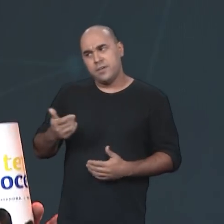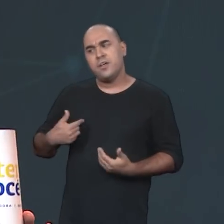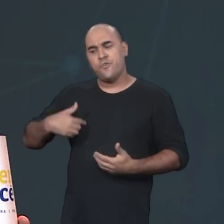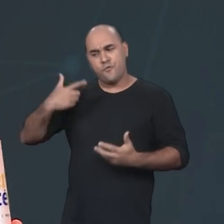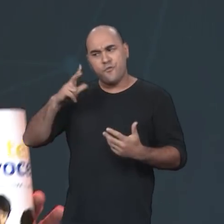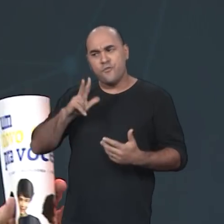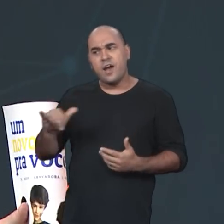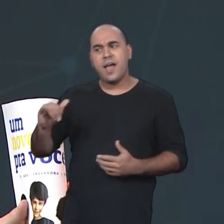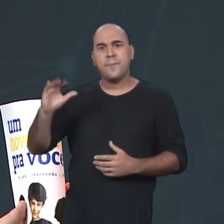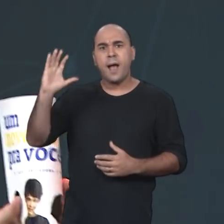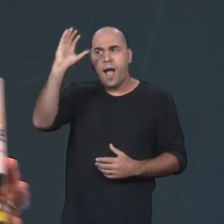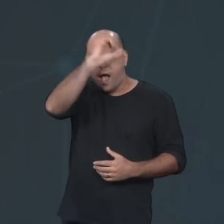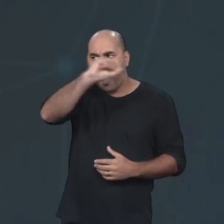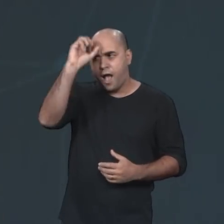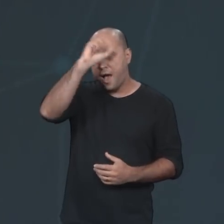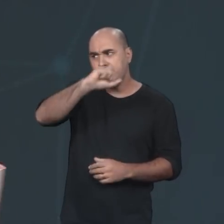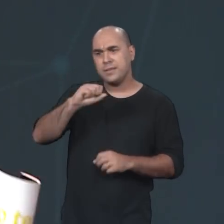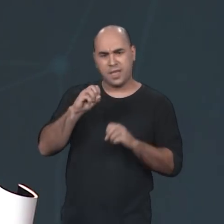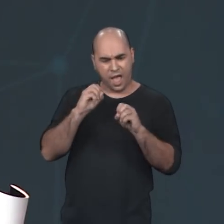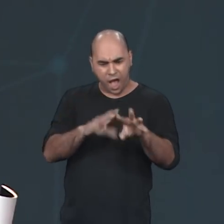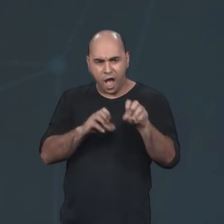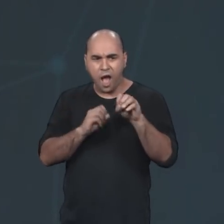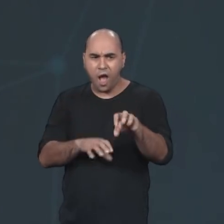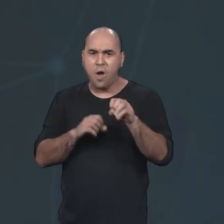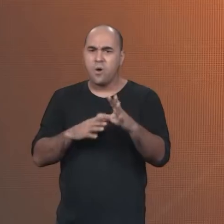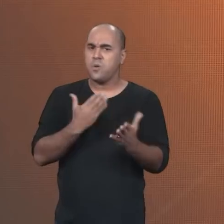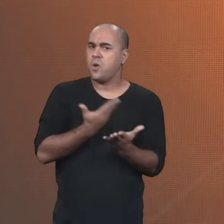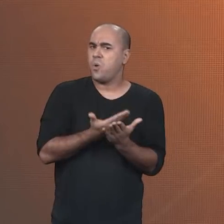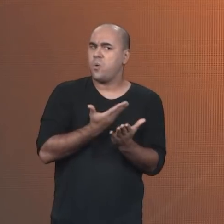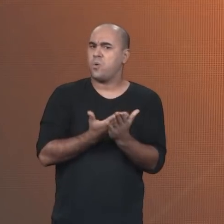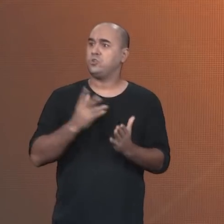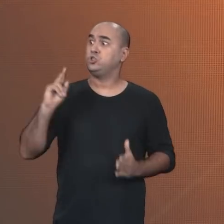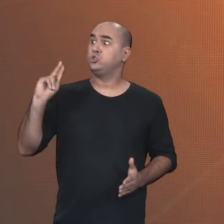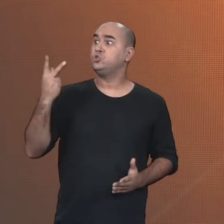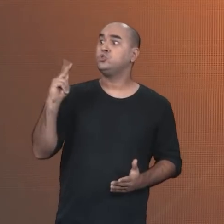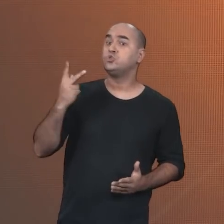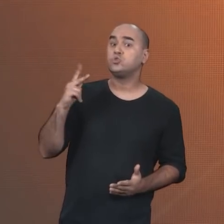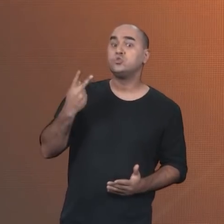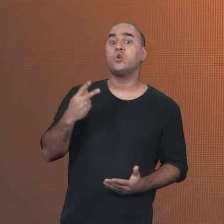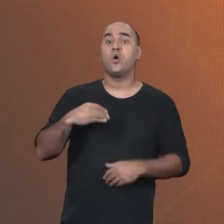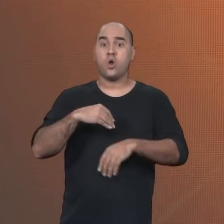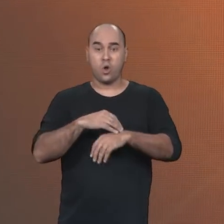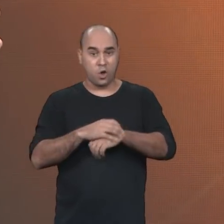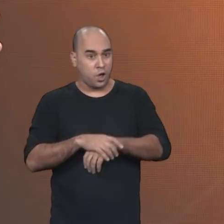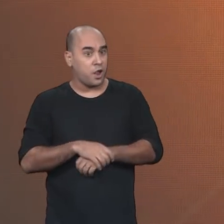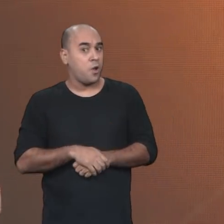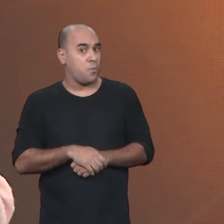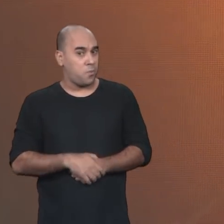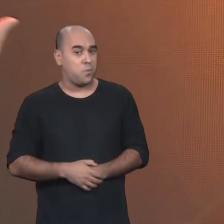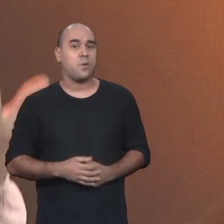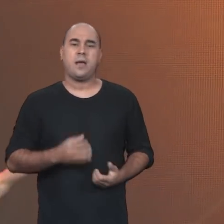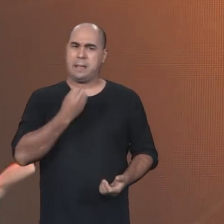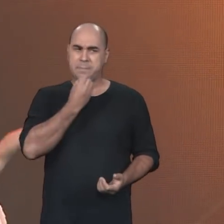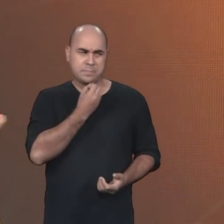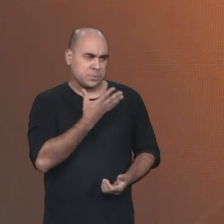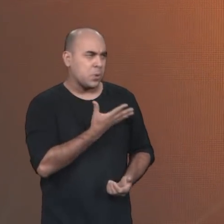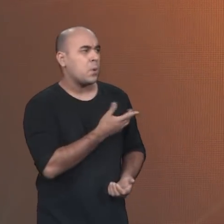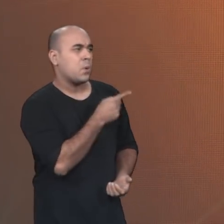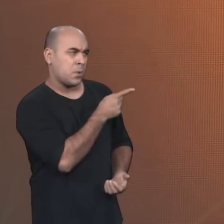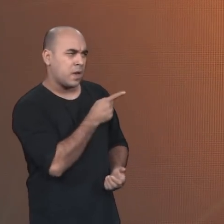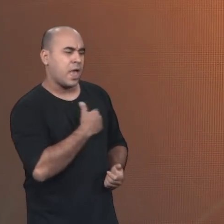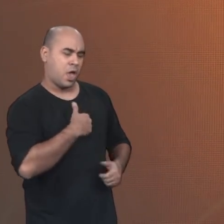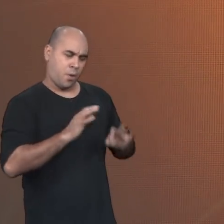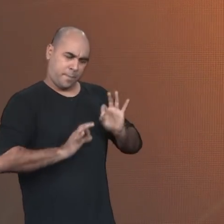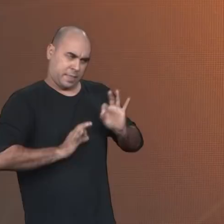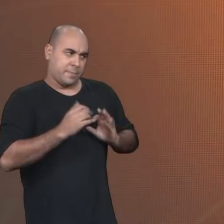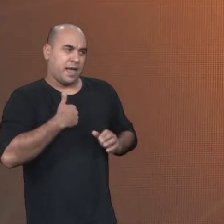grande aula de história e de teologia. Você está pronta aí? Eu estou preparada. Aliás, todas as noites tem sido uma grande aula aqui pra gente. Já é